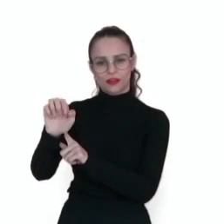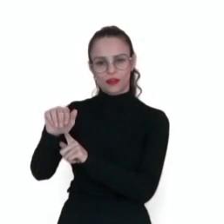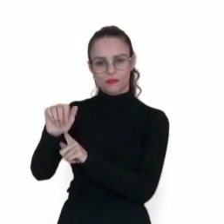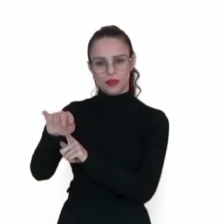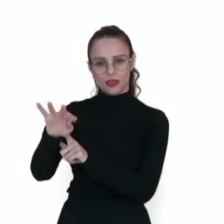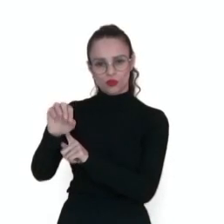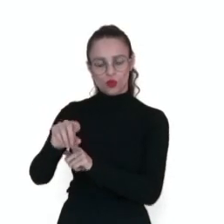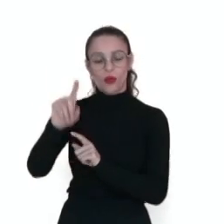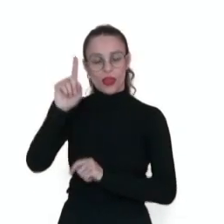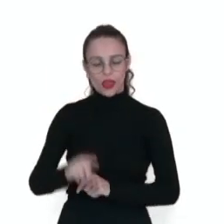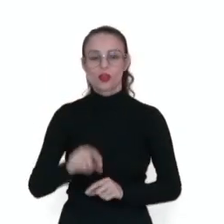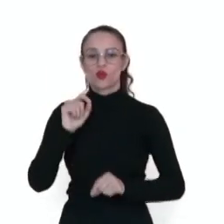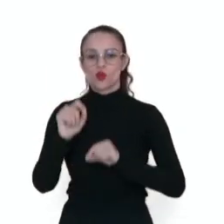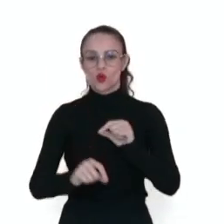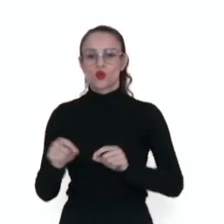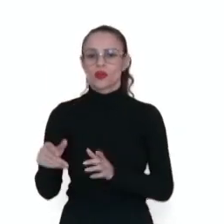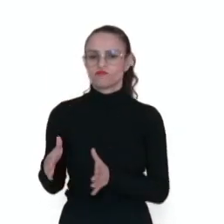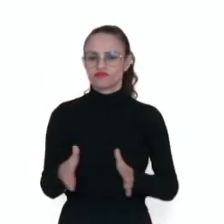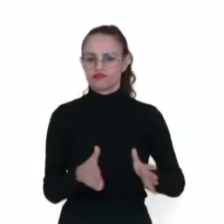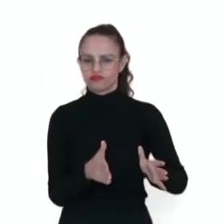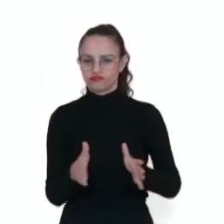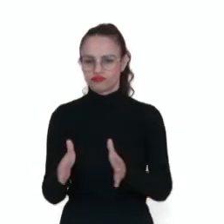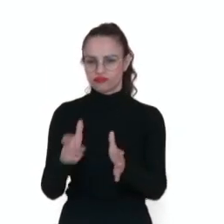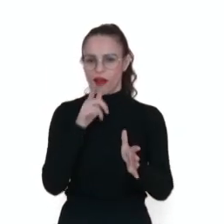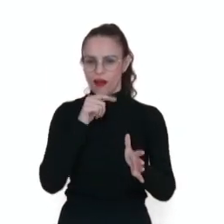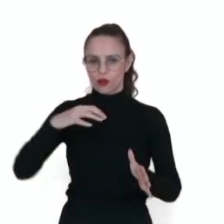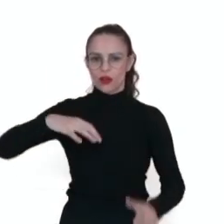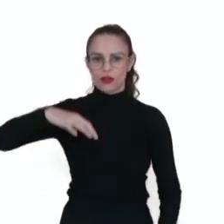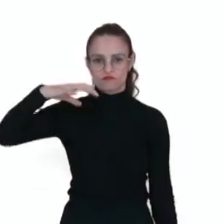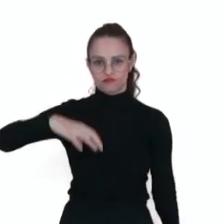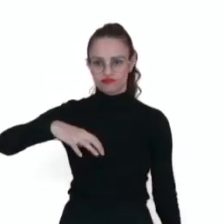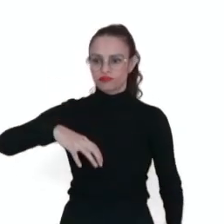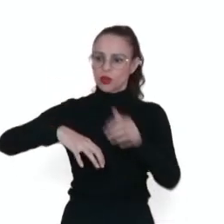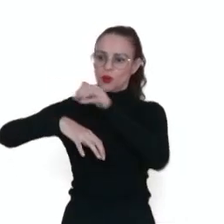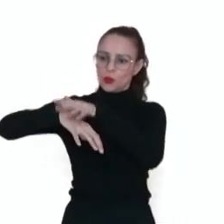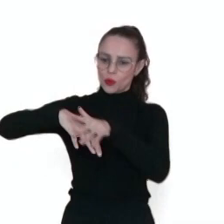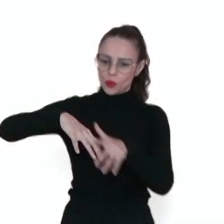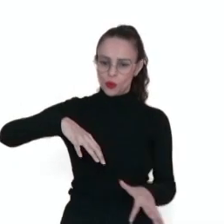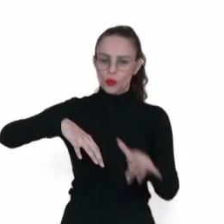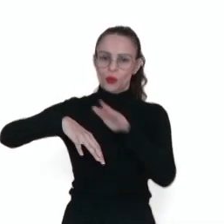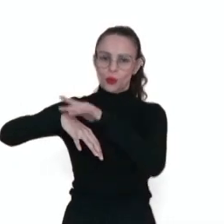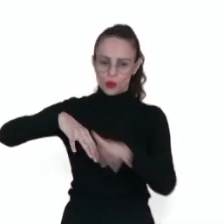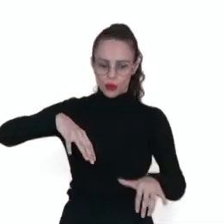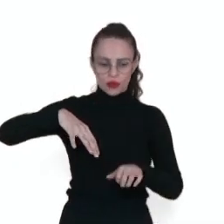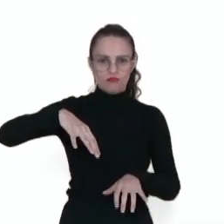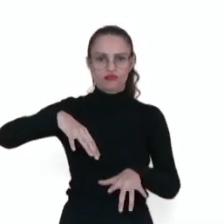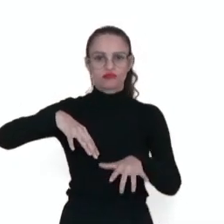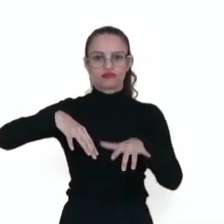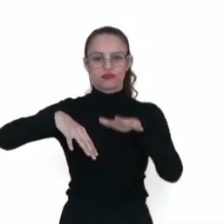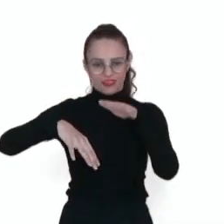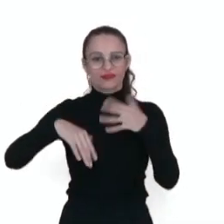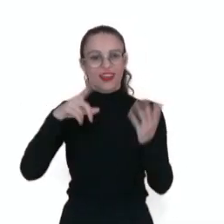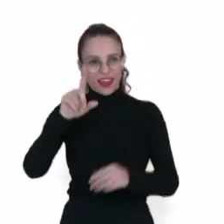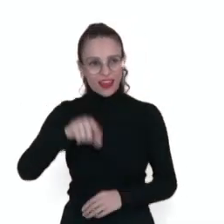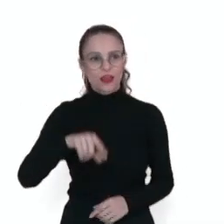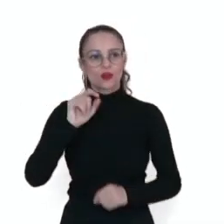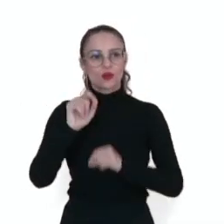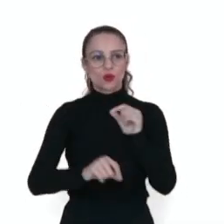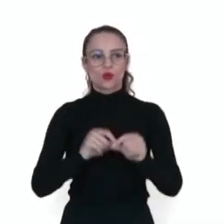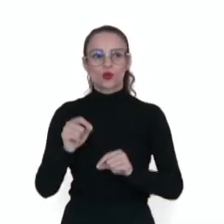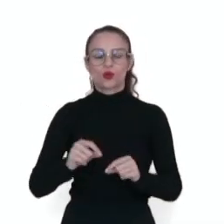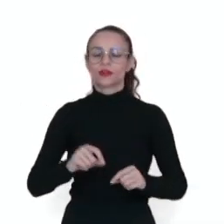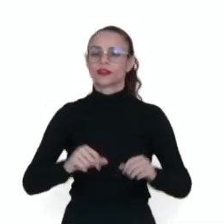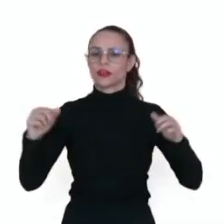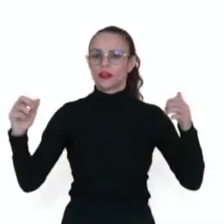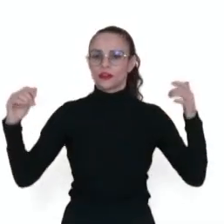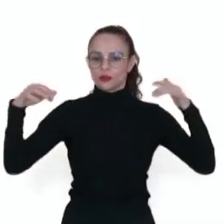acúmulo de detritos transportados pelas águas no leito de um rio. Então, os detritos são transportados